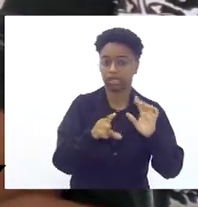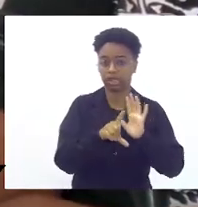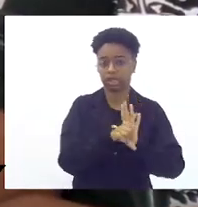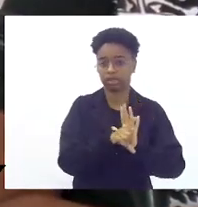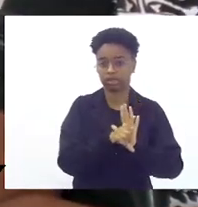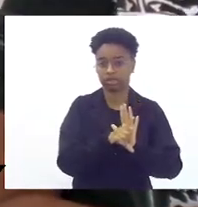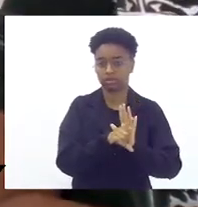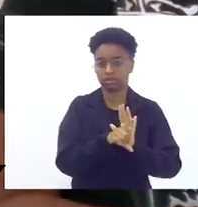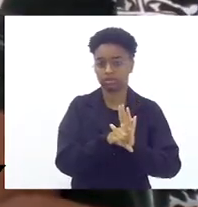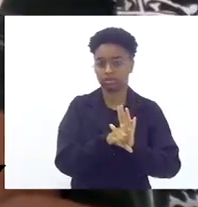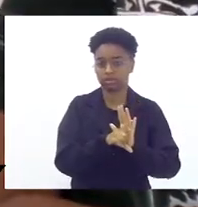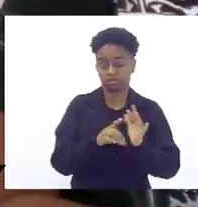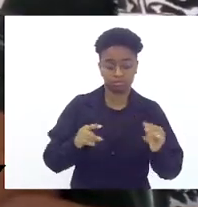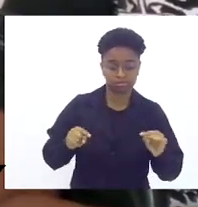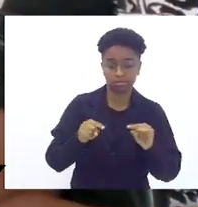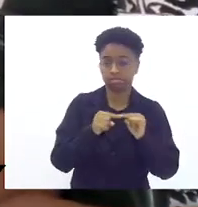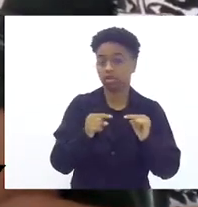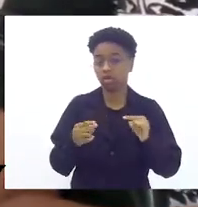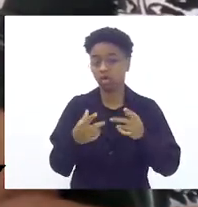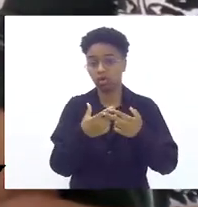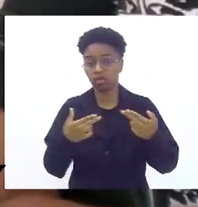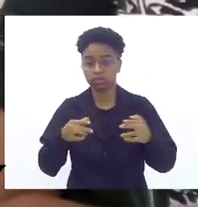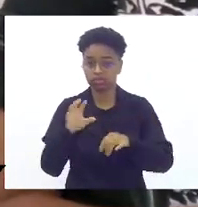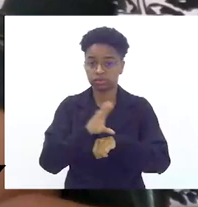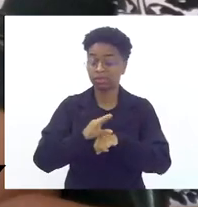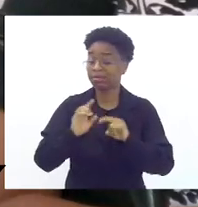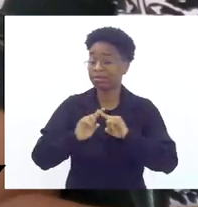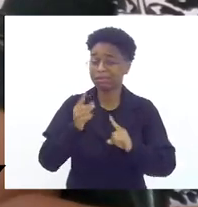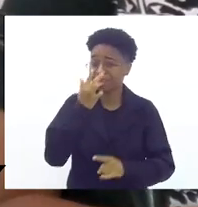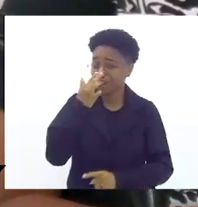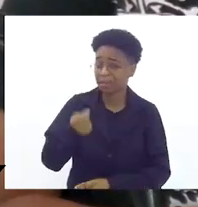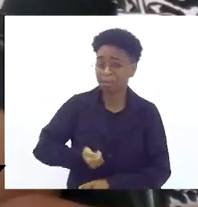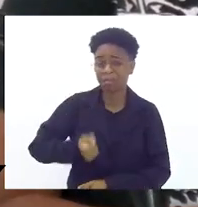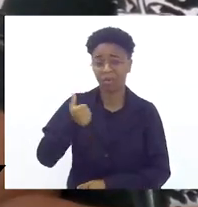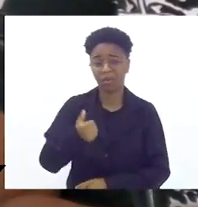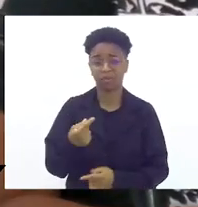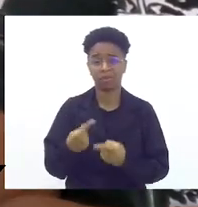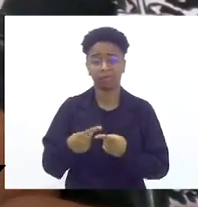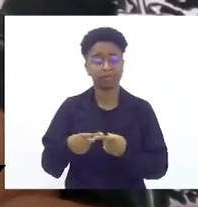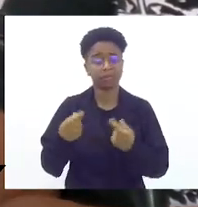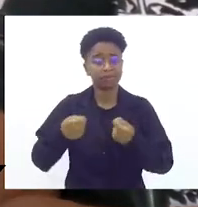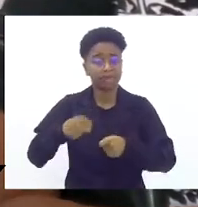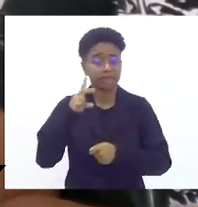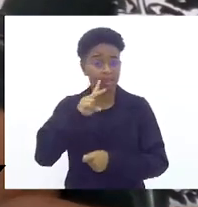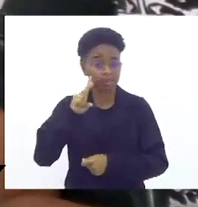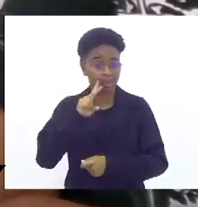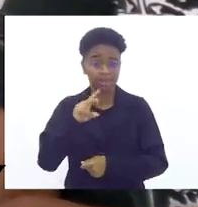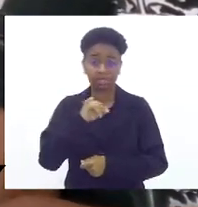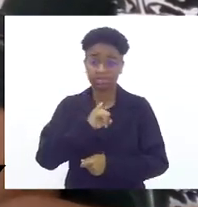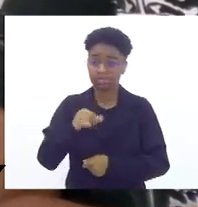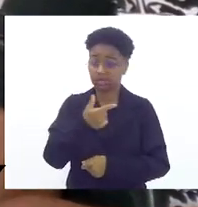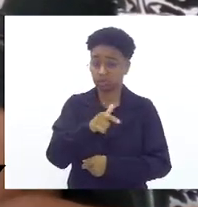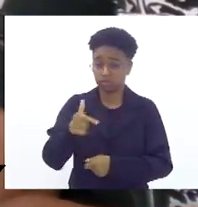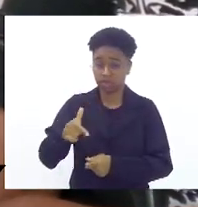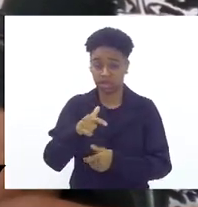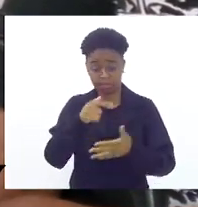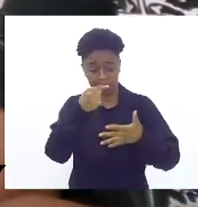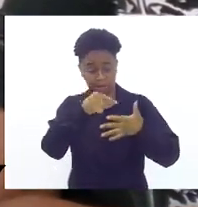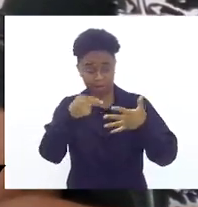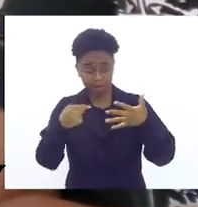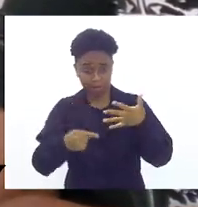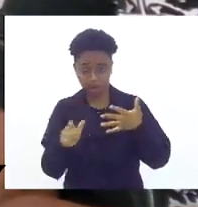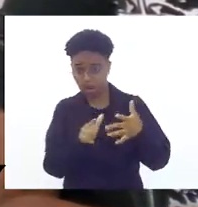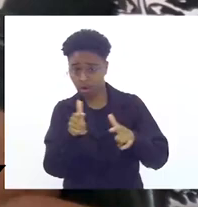de estado do Estado de coisas constitucional mas é pouco eu quero lembrar que se não se colocar uma série de outras ferramentas